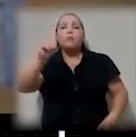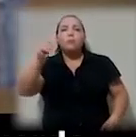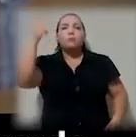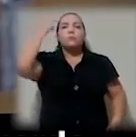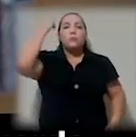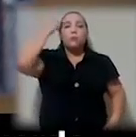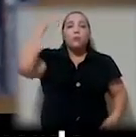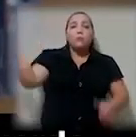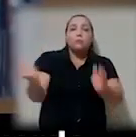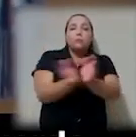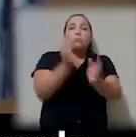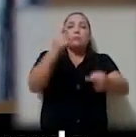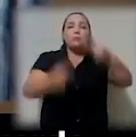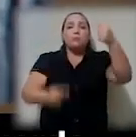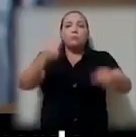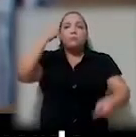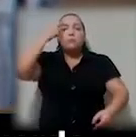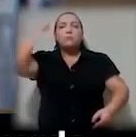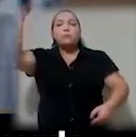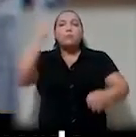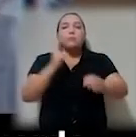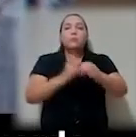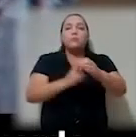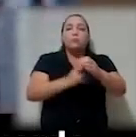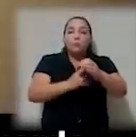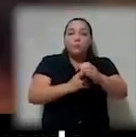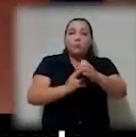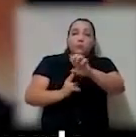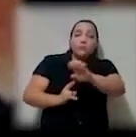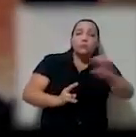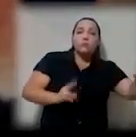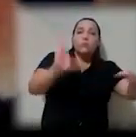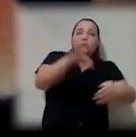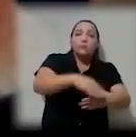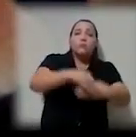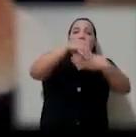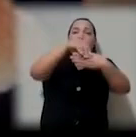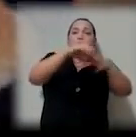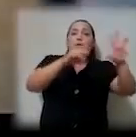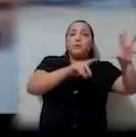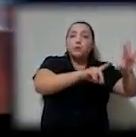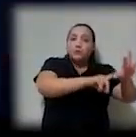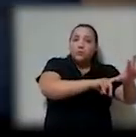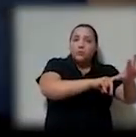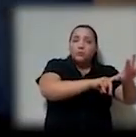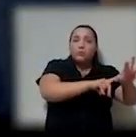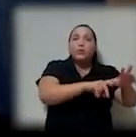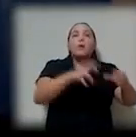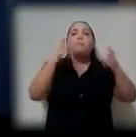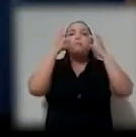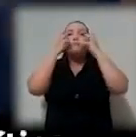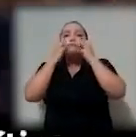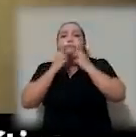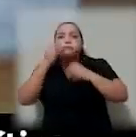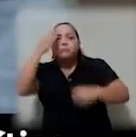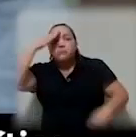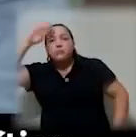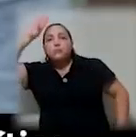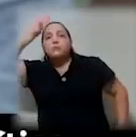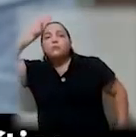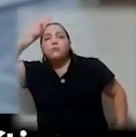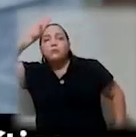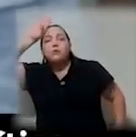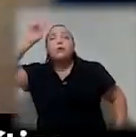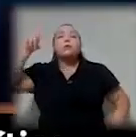grupo político com viés ideológico comunista de esquerda, liderado por Lula e Fidel Castro. A semente